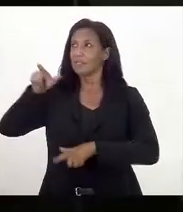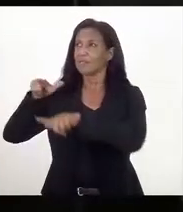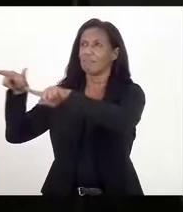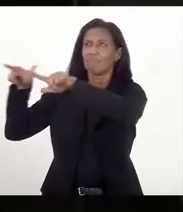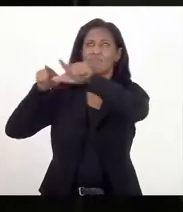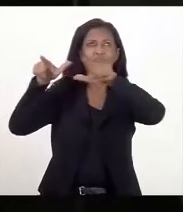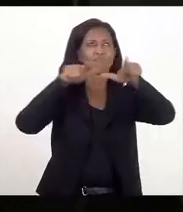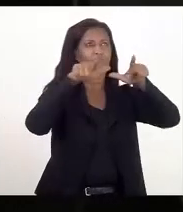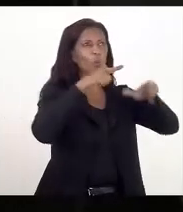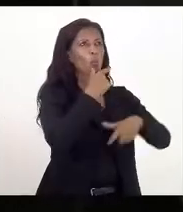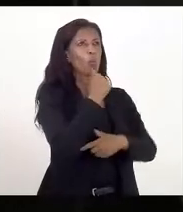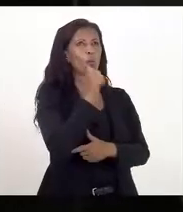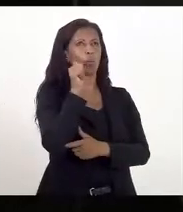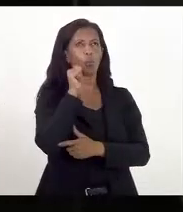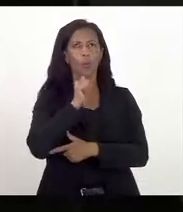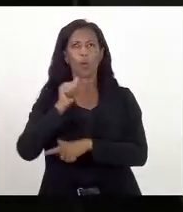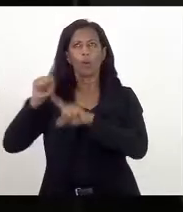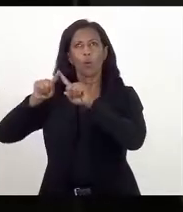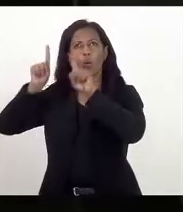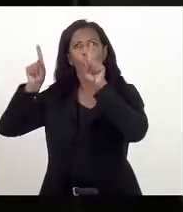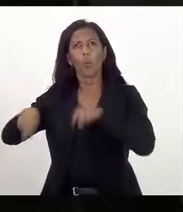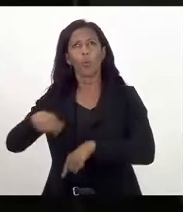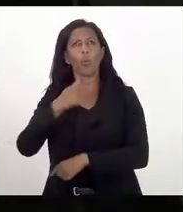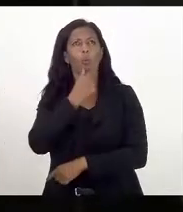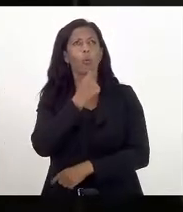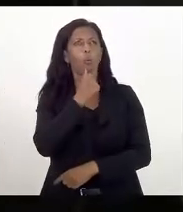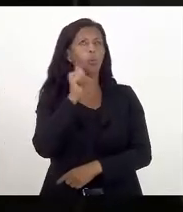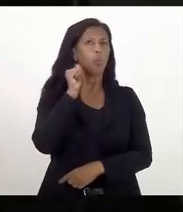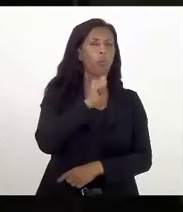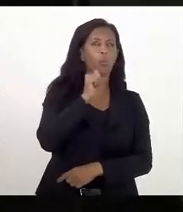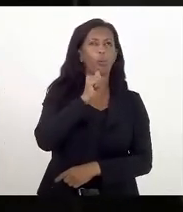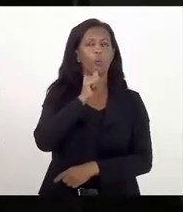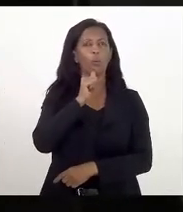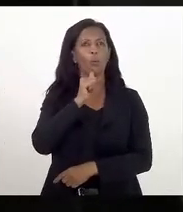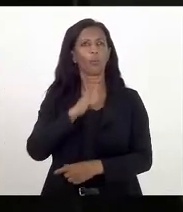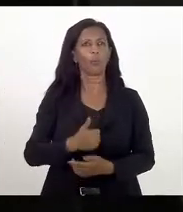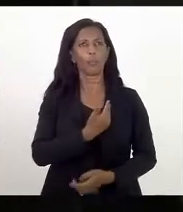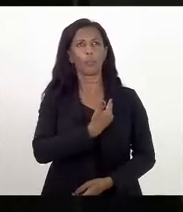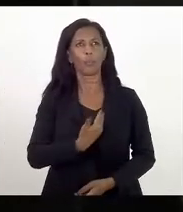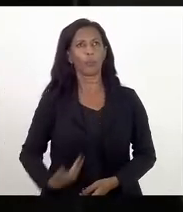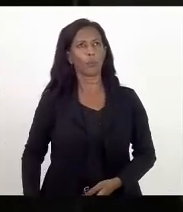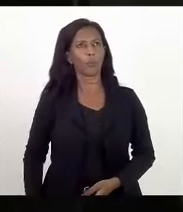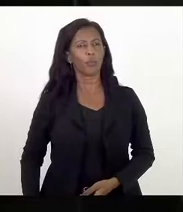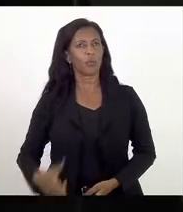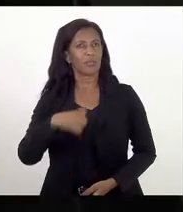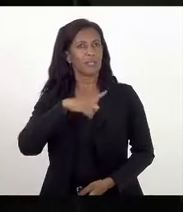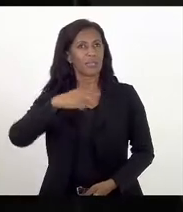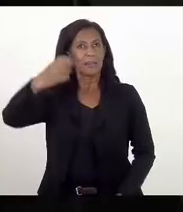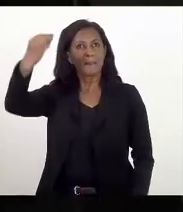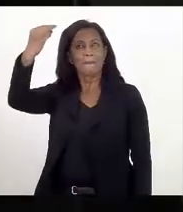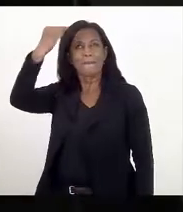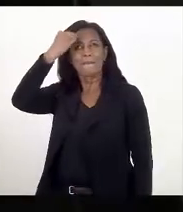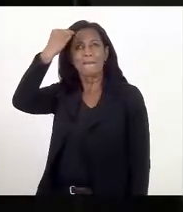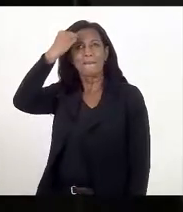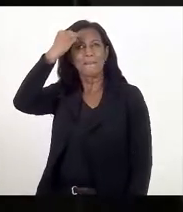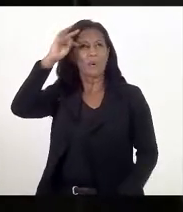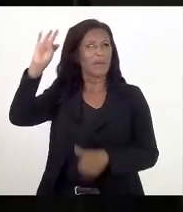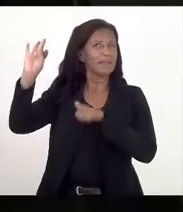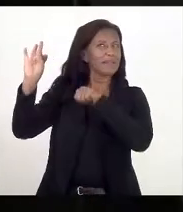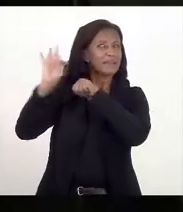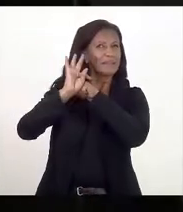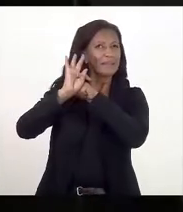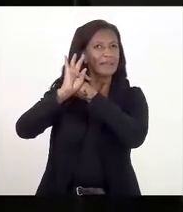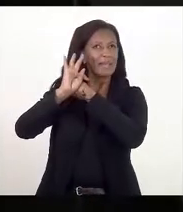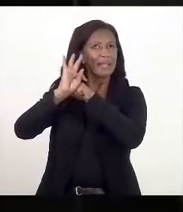trabalhadoras, servidores e servidoras públicos, que têm uma memória técnica, mas têm uma